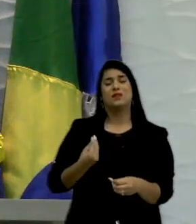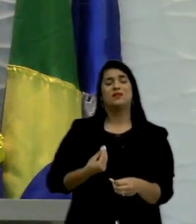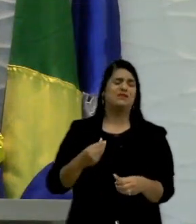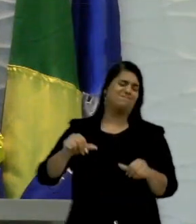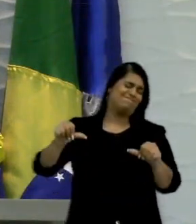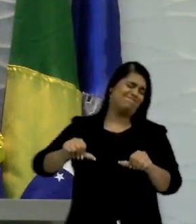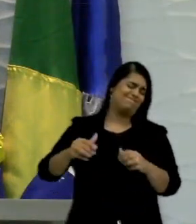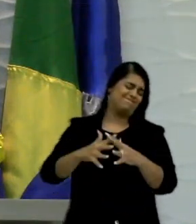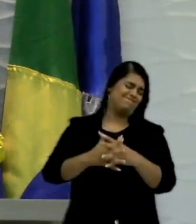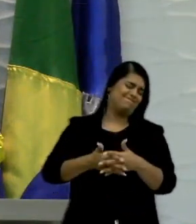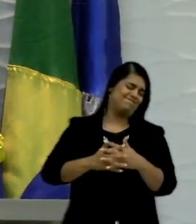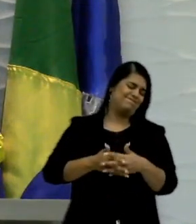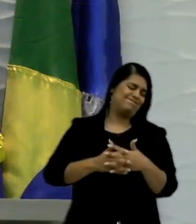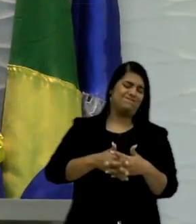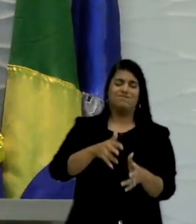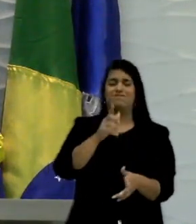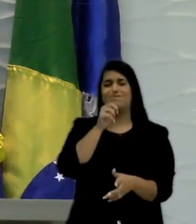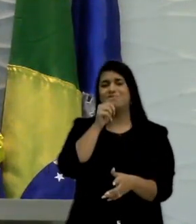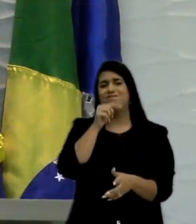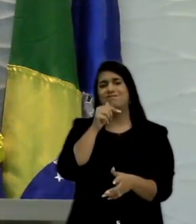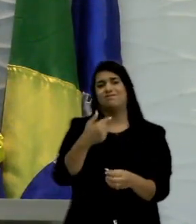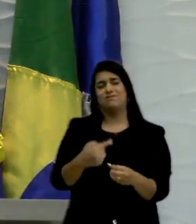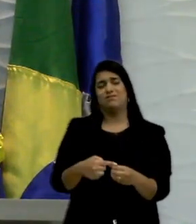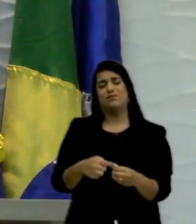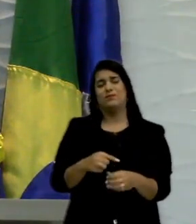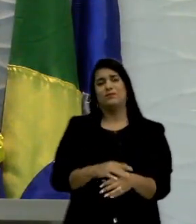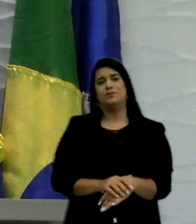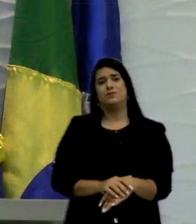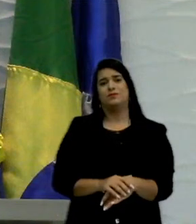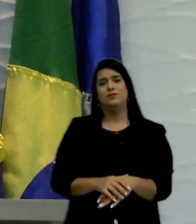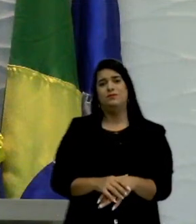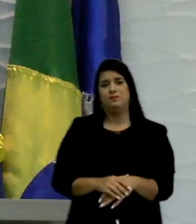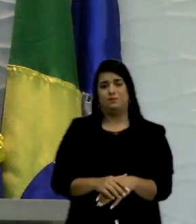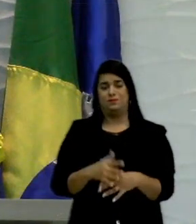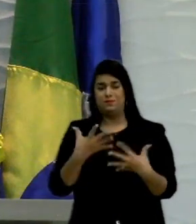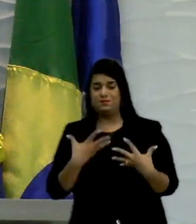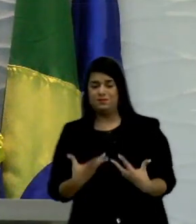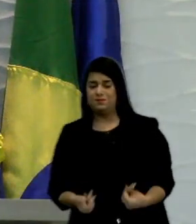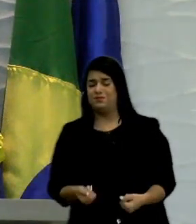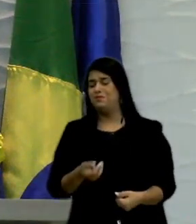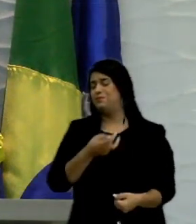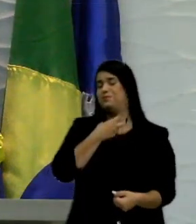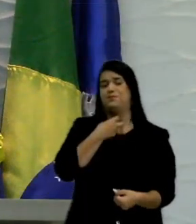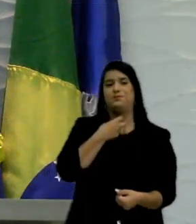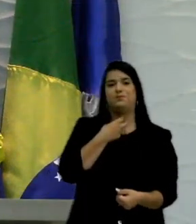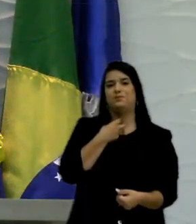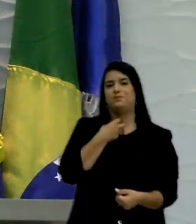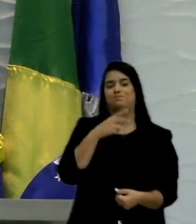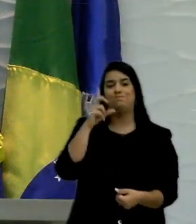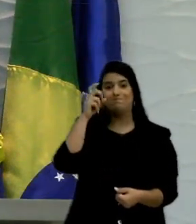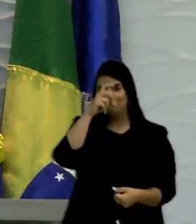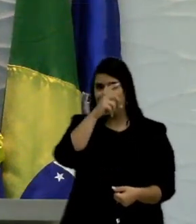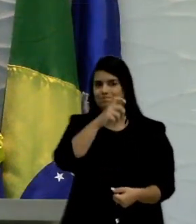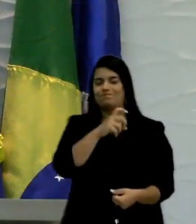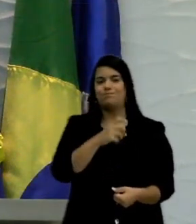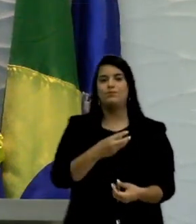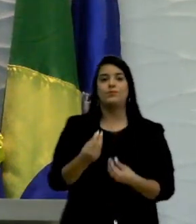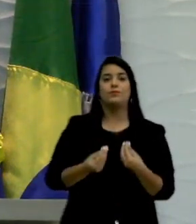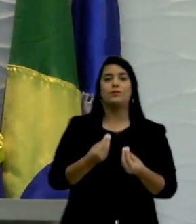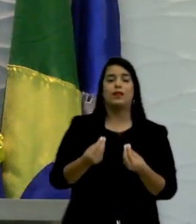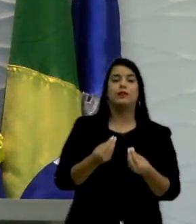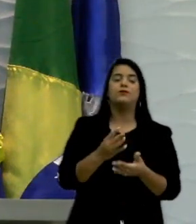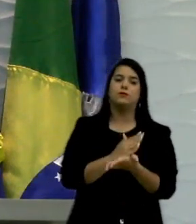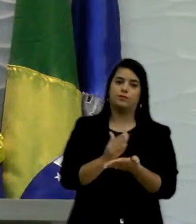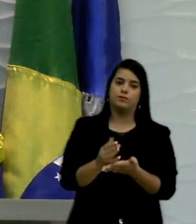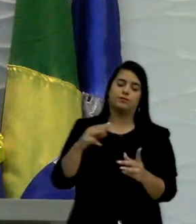caos no abastecimento de água na nossa cidade. Não dá mais para aceitar isso. Então, diante dessas dificuldades, a gente entrou com a representação do